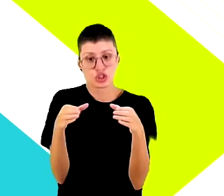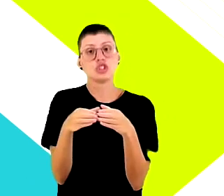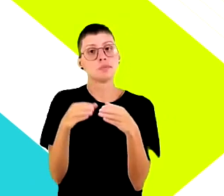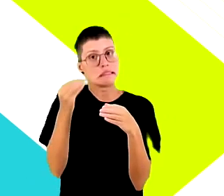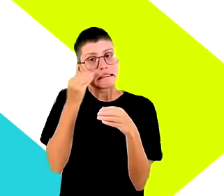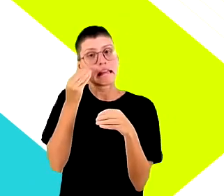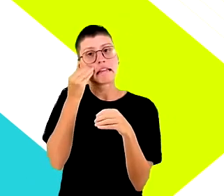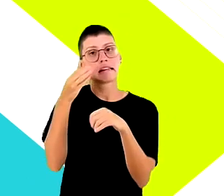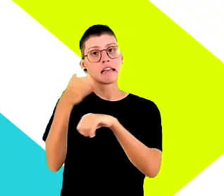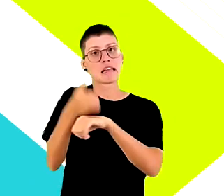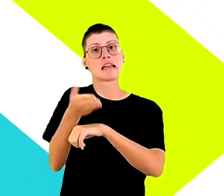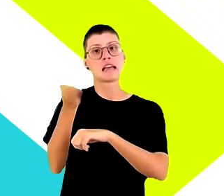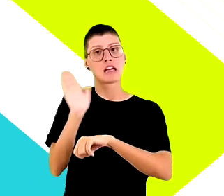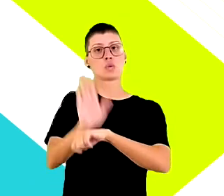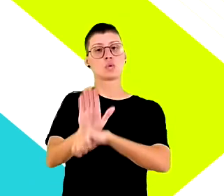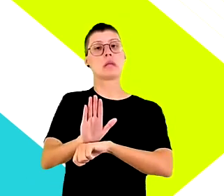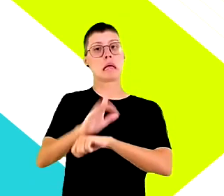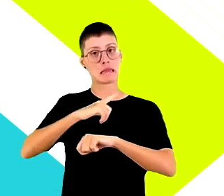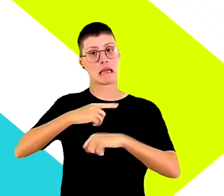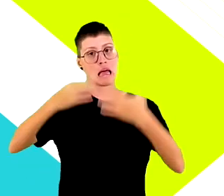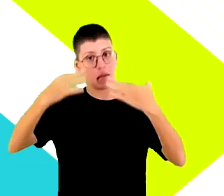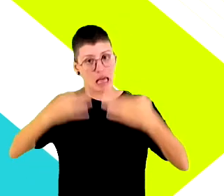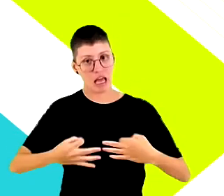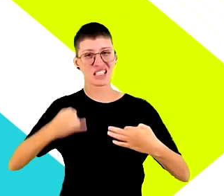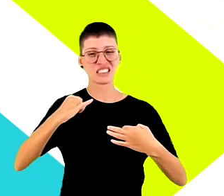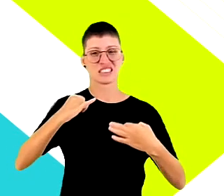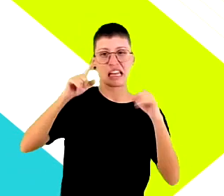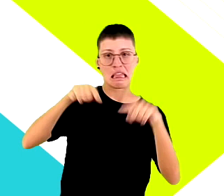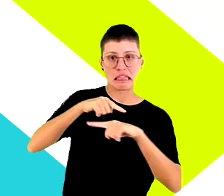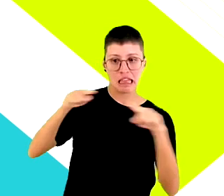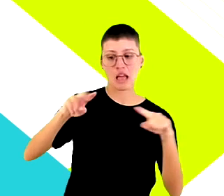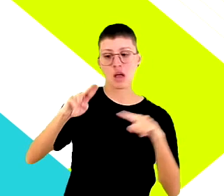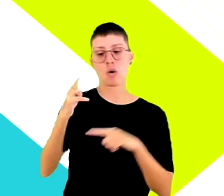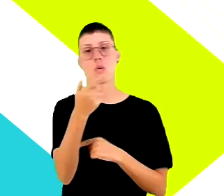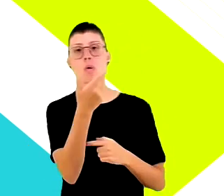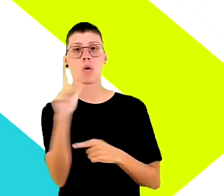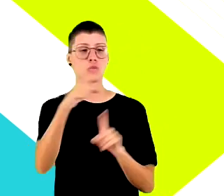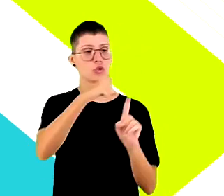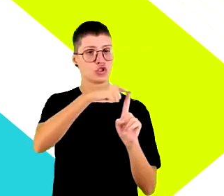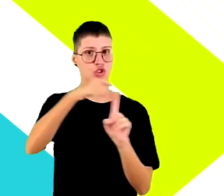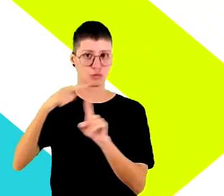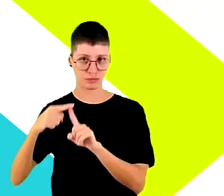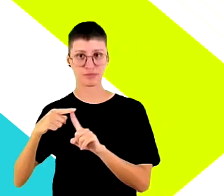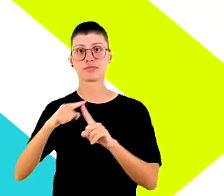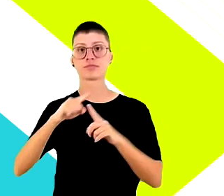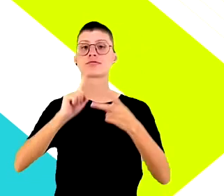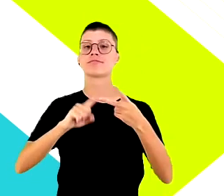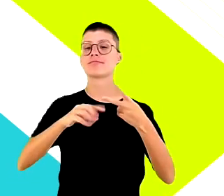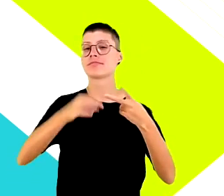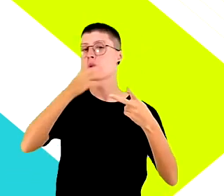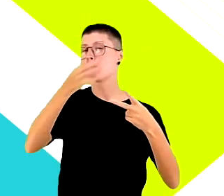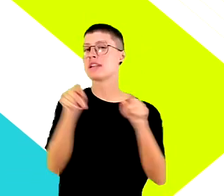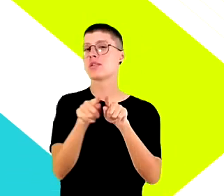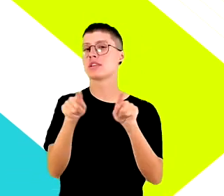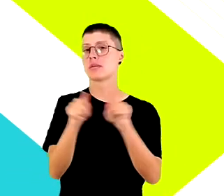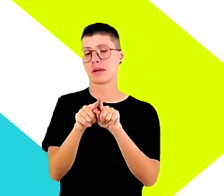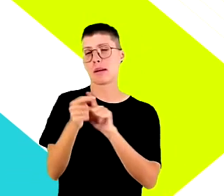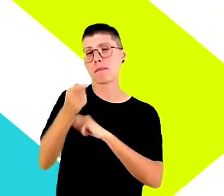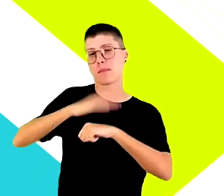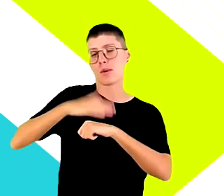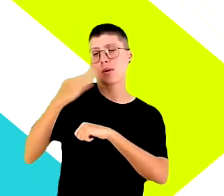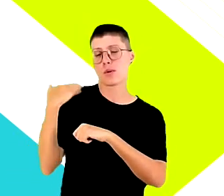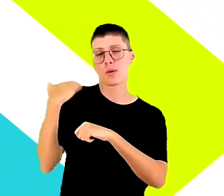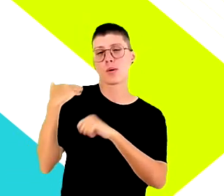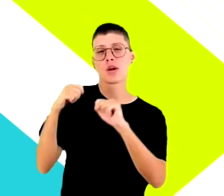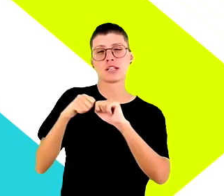tem cobertura, por que está sendo negado, esse tipo de coisa. E segunda opinião também de suporte, né? Recentemente a gente fez